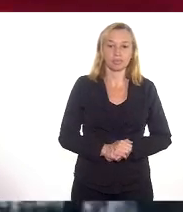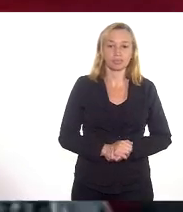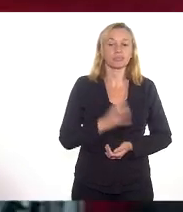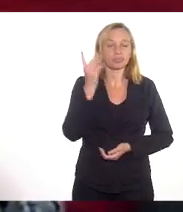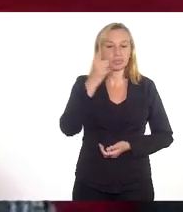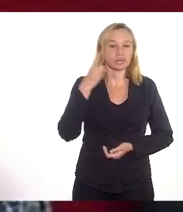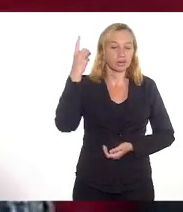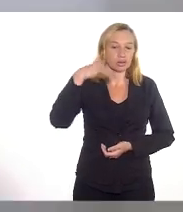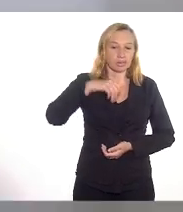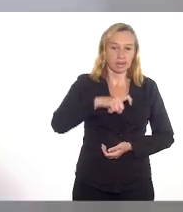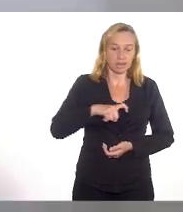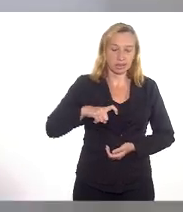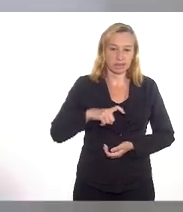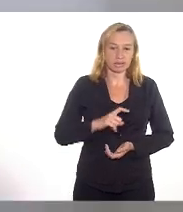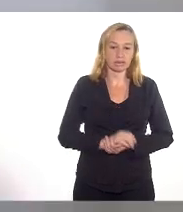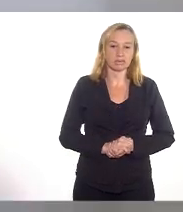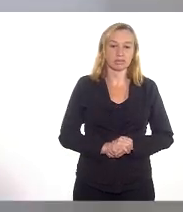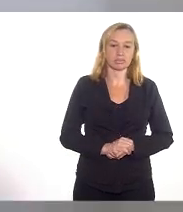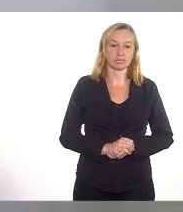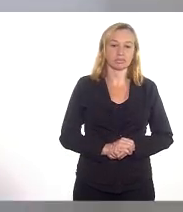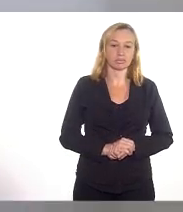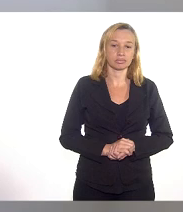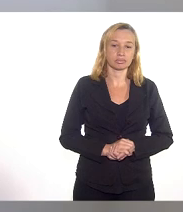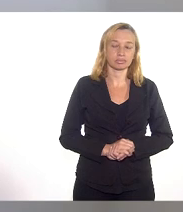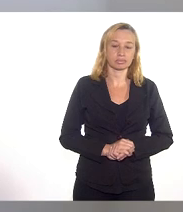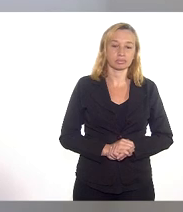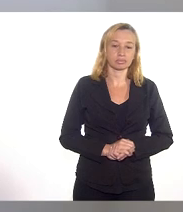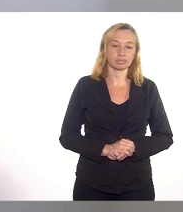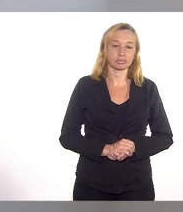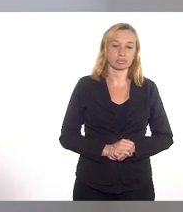Deputado Max Lemos.